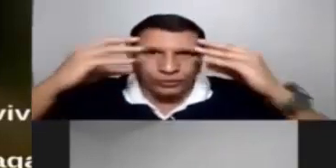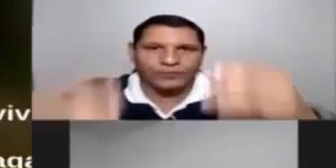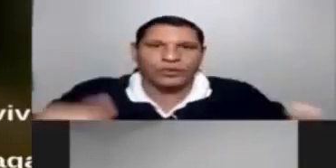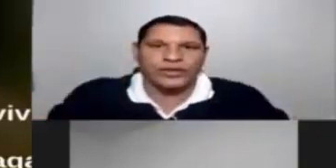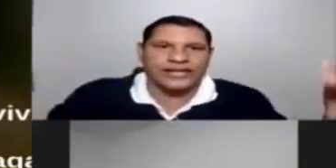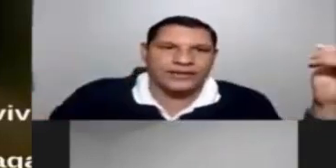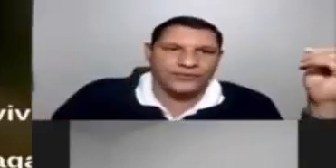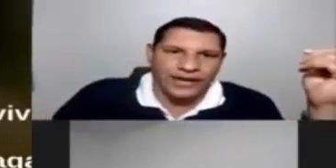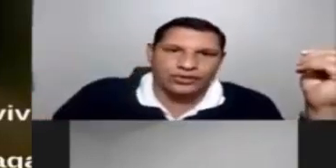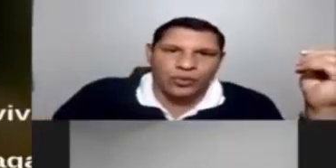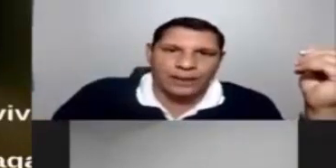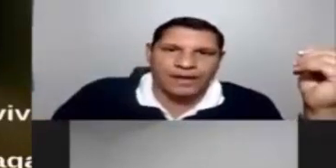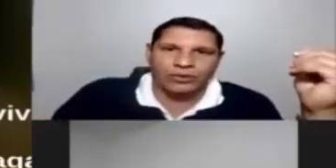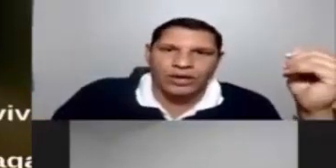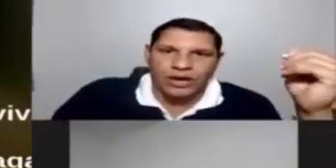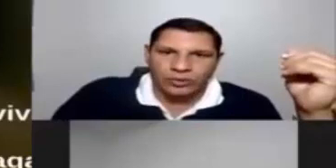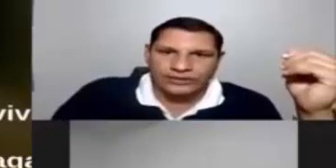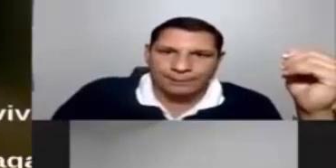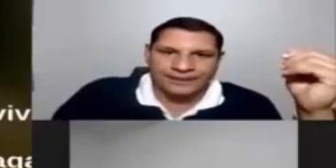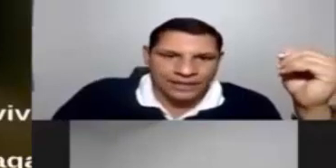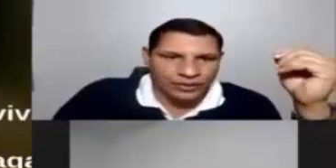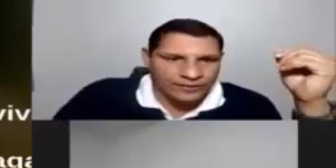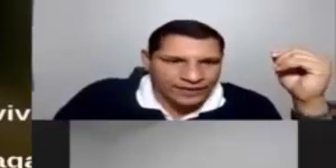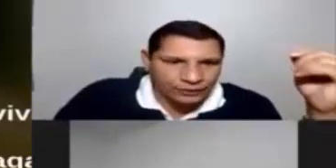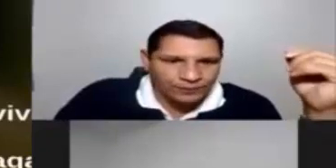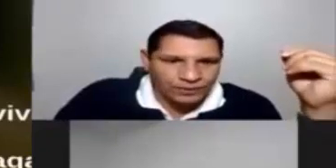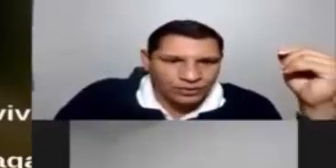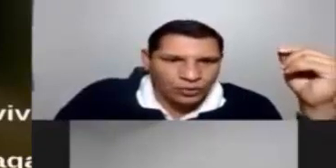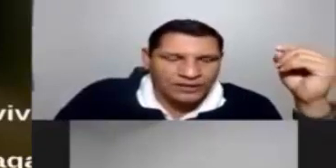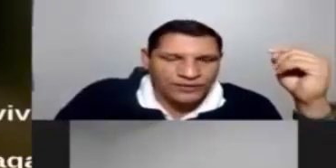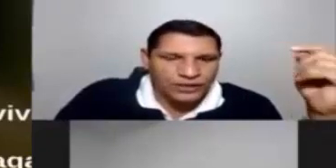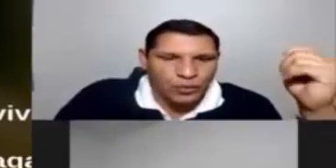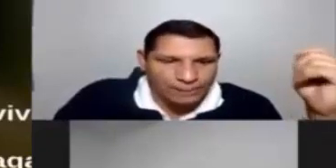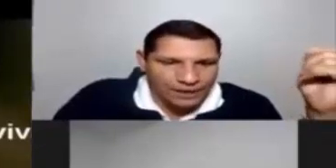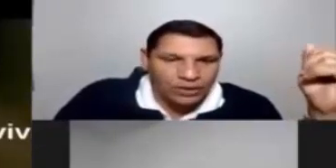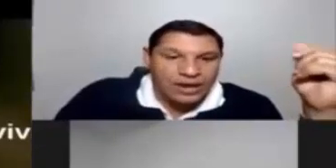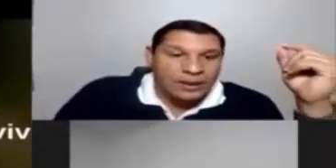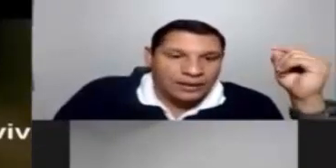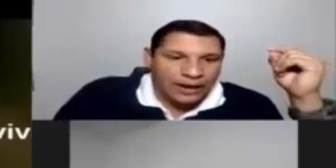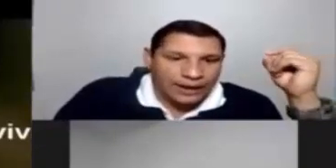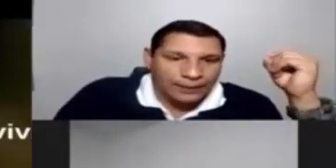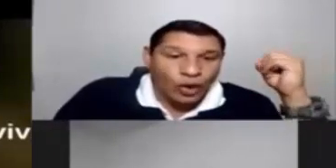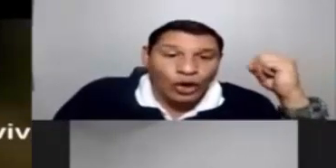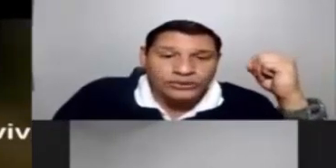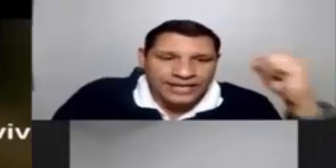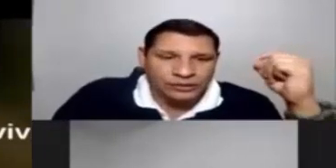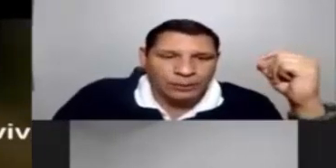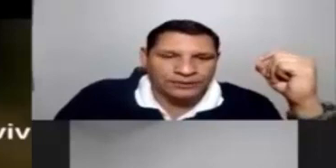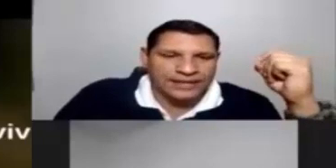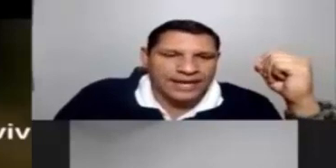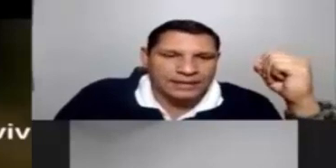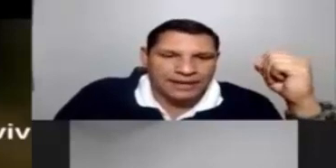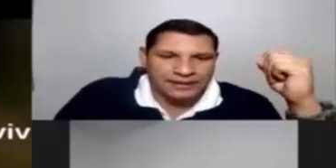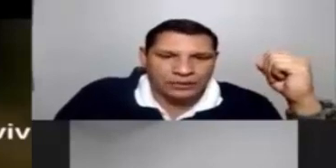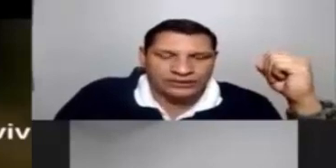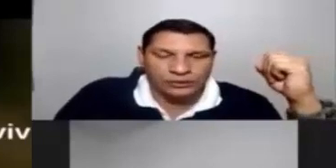revendo o que ele fez com Abel. O tempo inteiro revendo como ele fez com Abel. Coloca o texto para